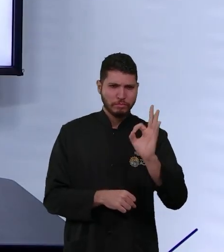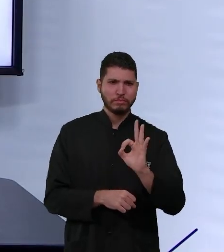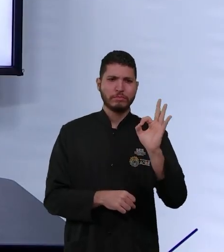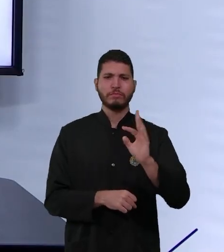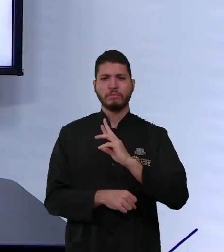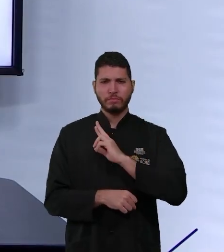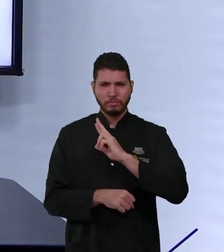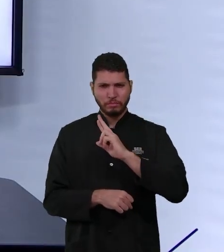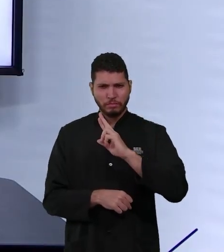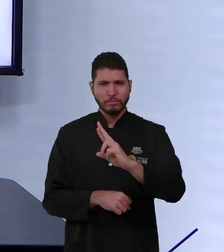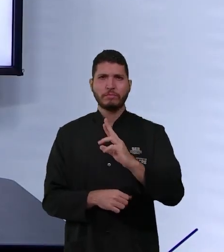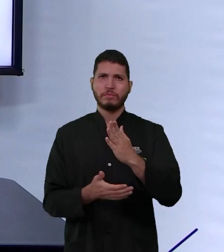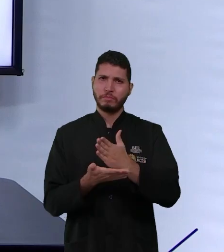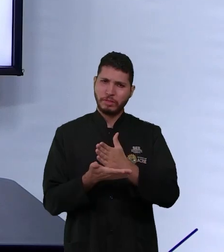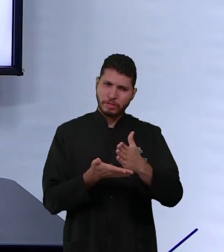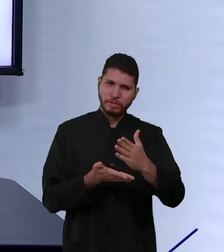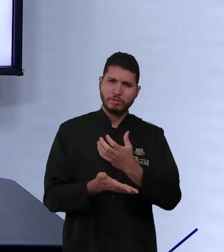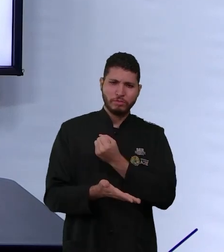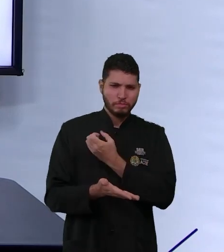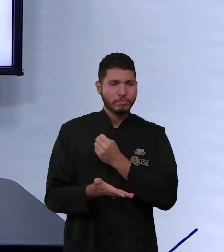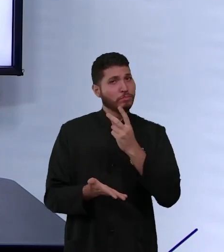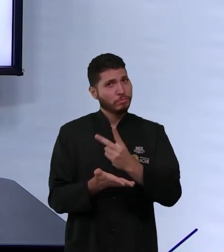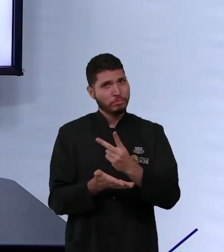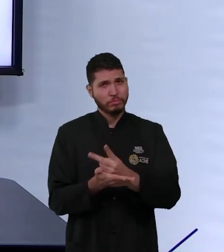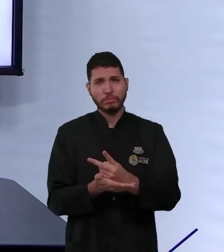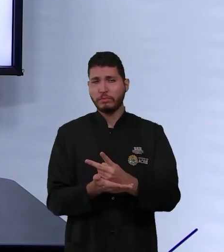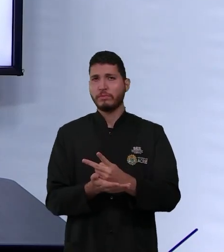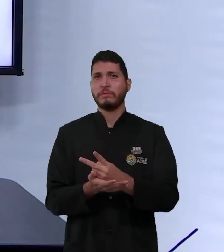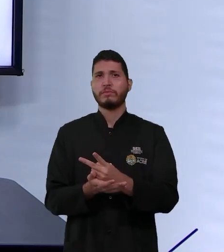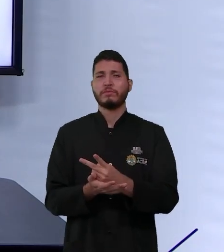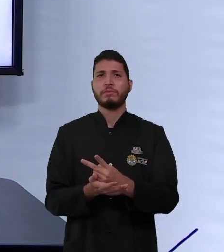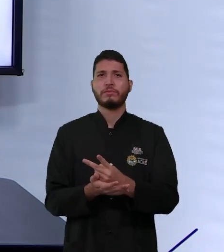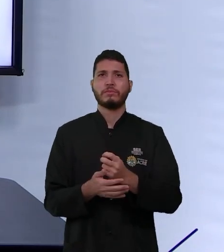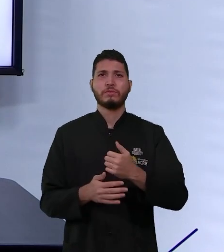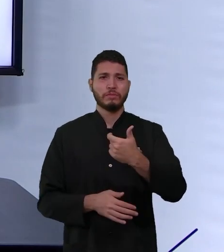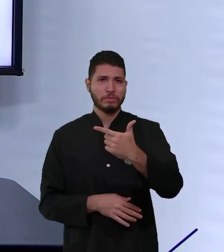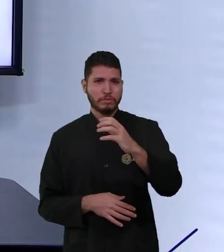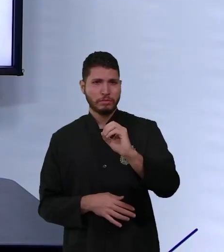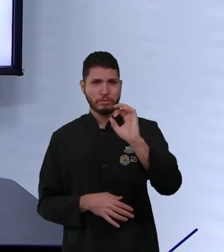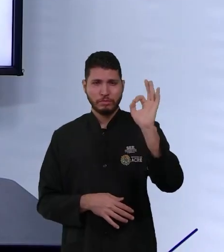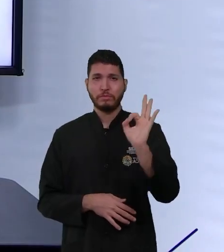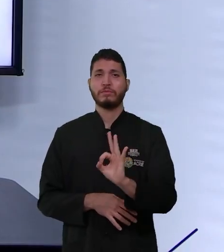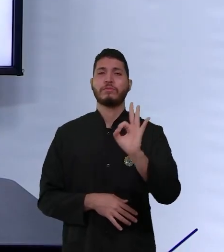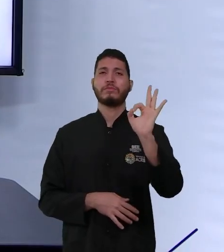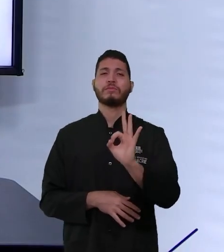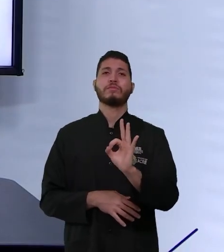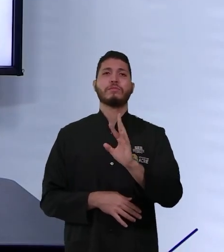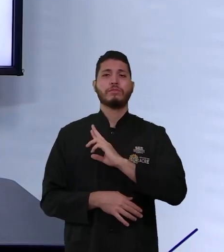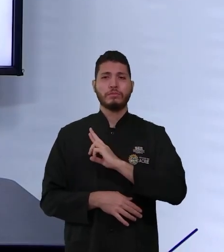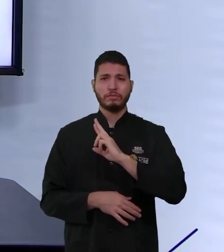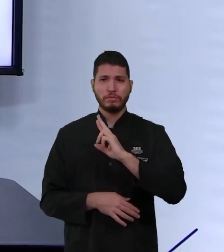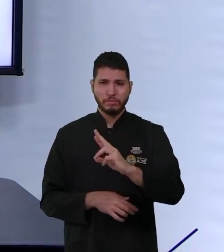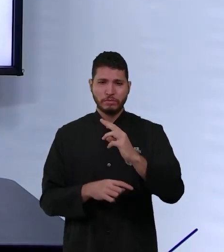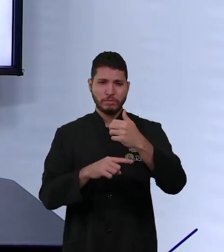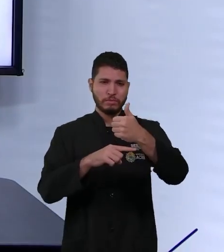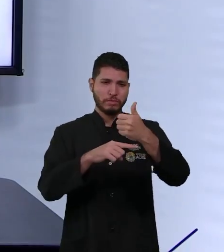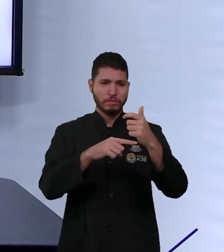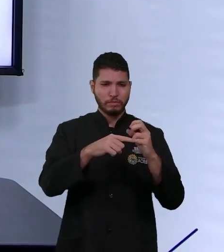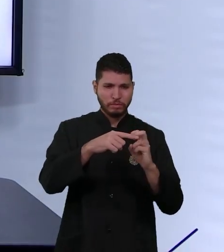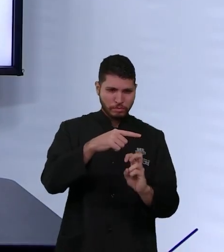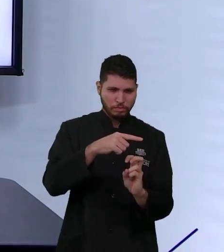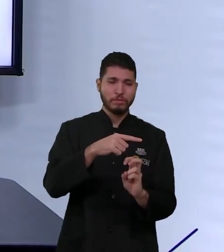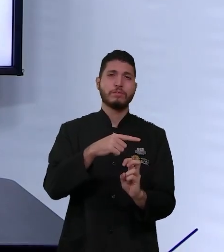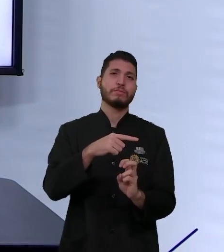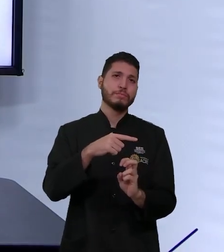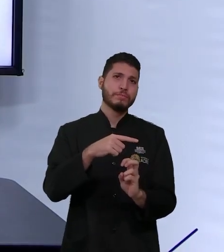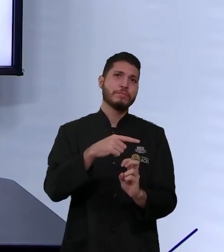representar a metade de um valor. Quando eu falo em 20%, isso vai representar 1/5 de um valor.